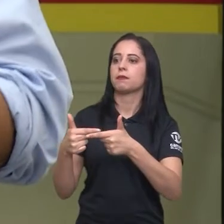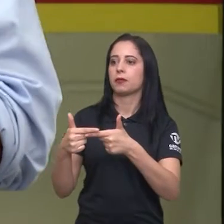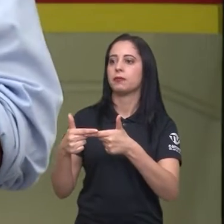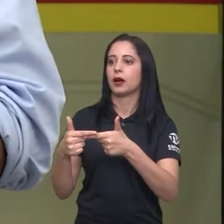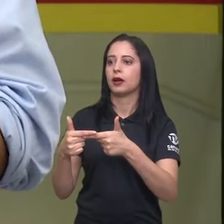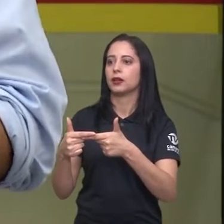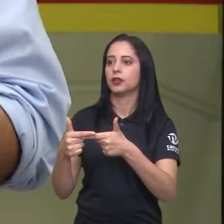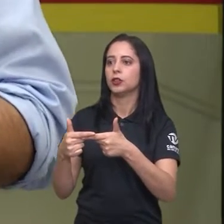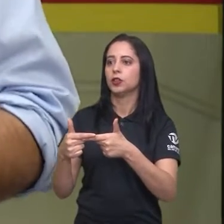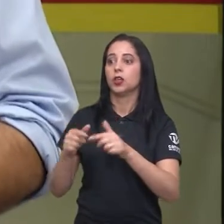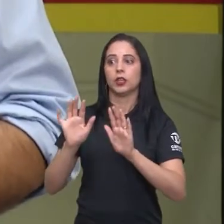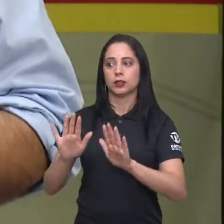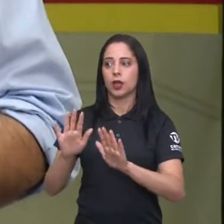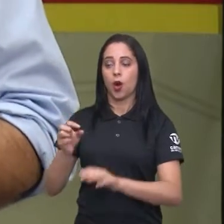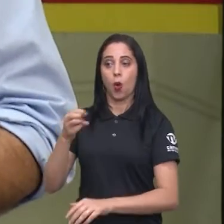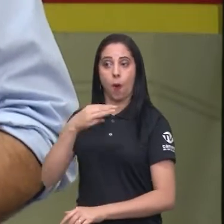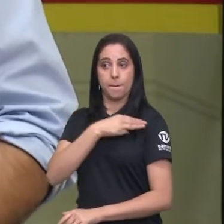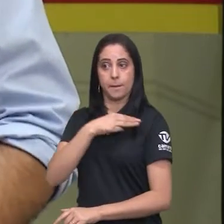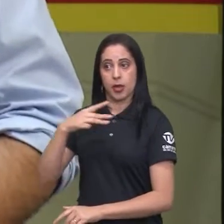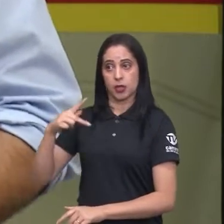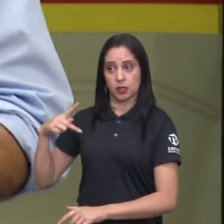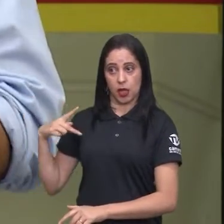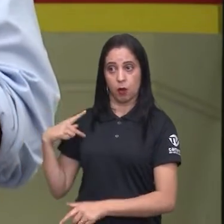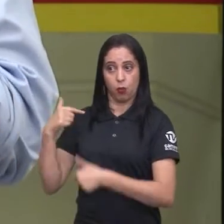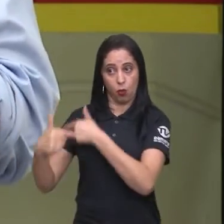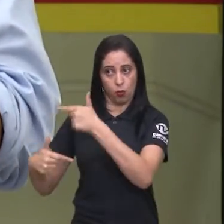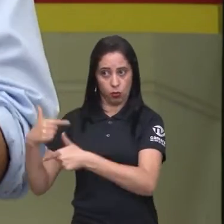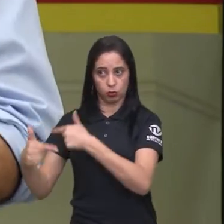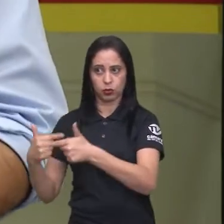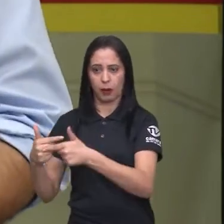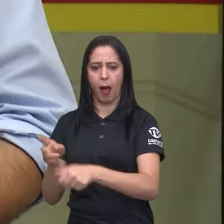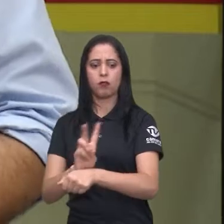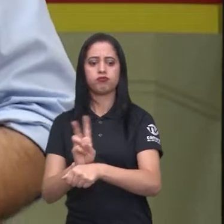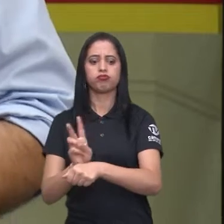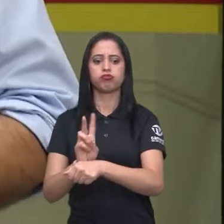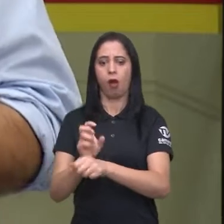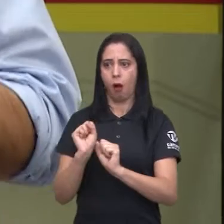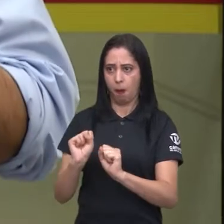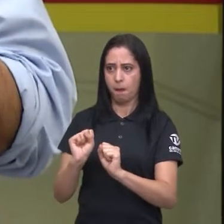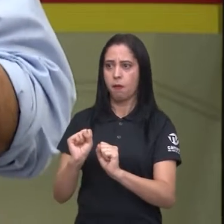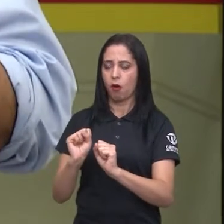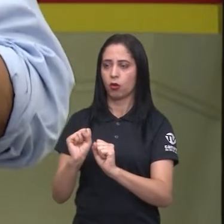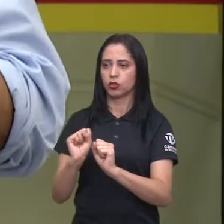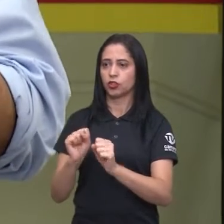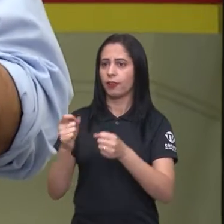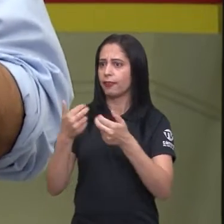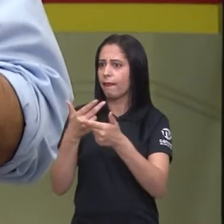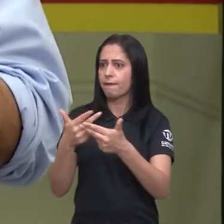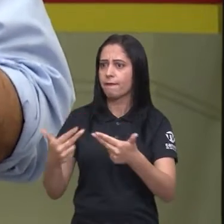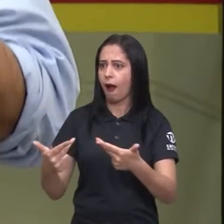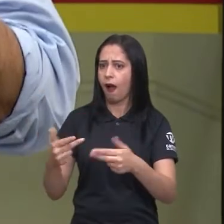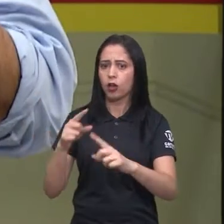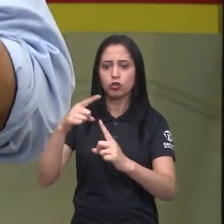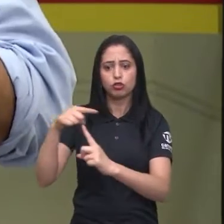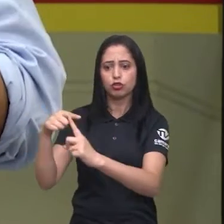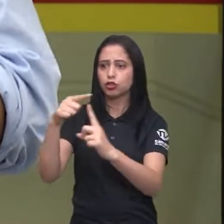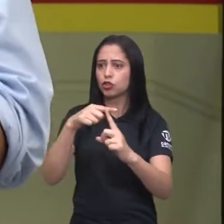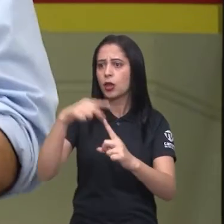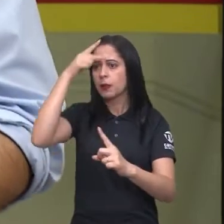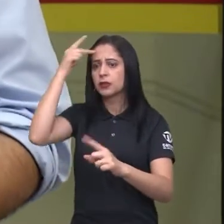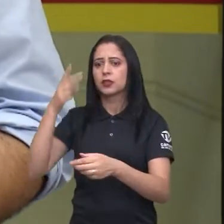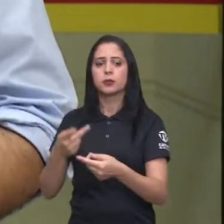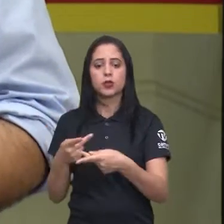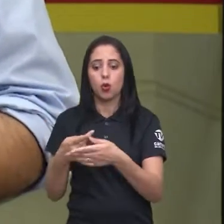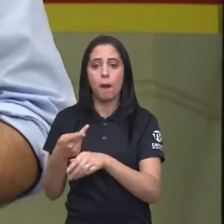para o Ministério do Trabalho esse poder de fiscalização. Nós temos o Ministério Público do Trabalho e tantas outras formas onde as